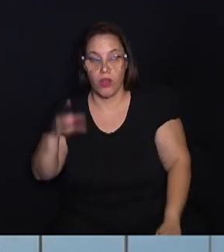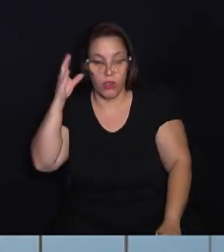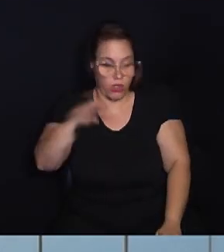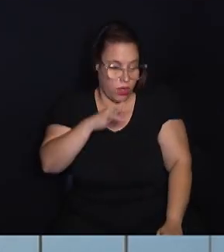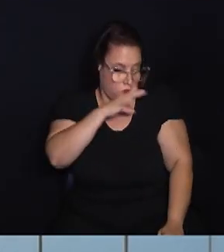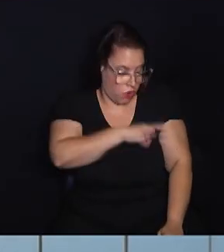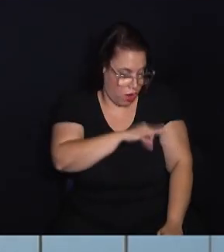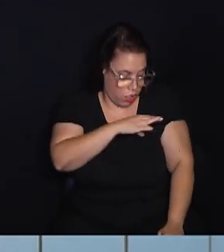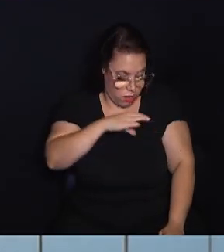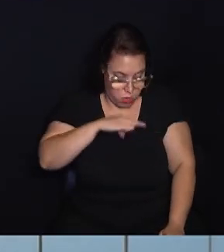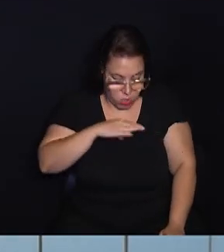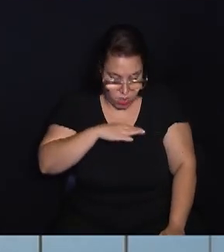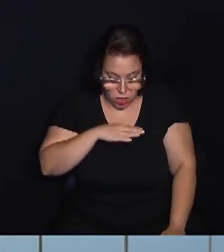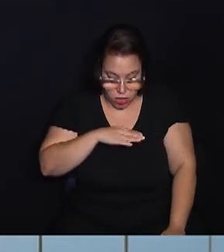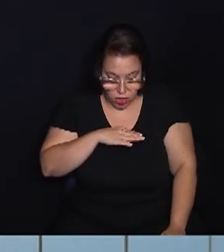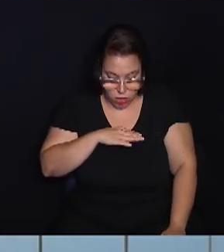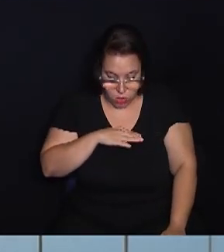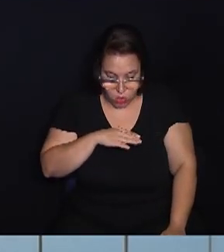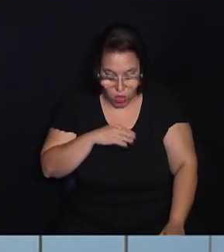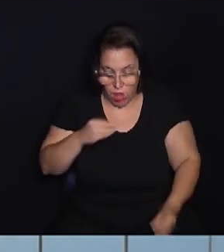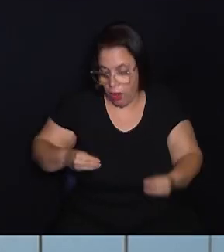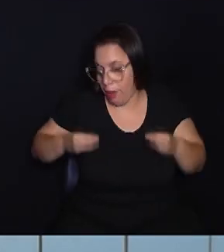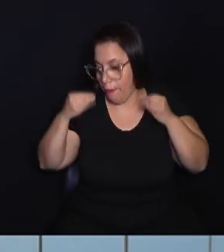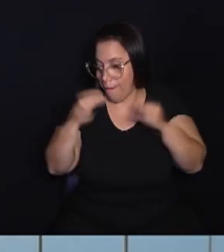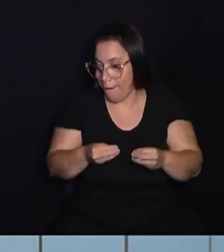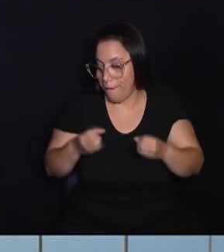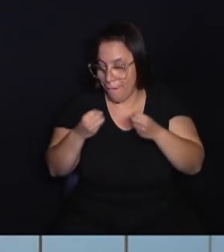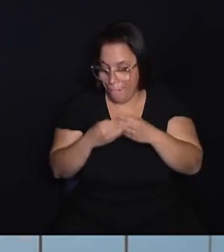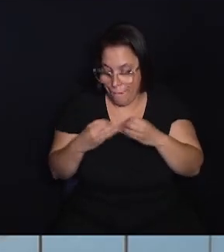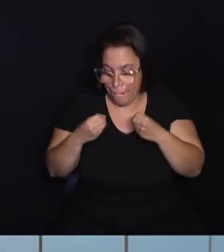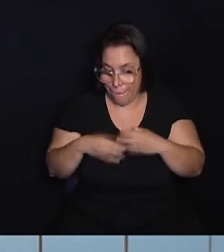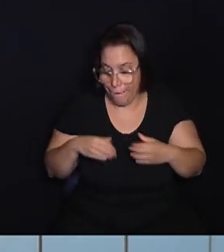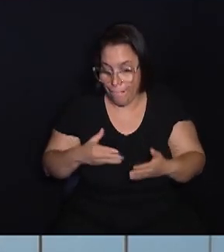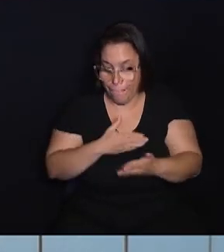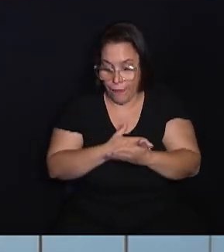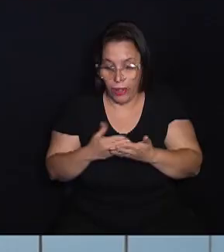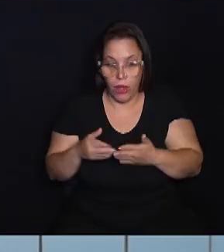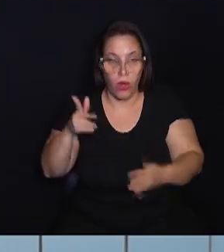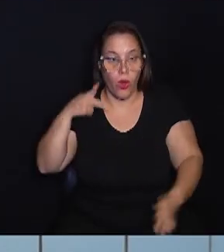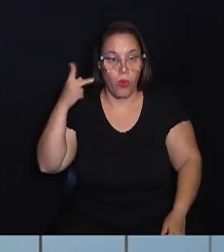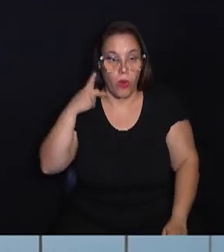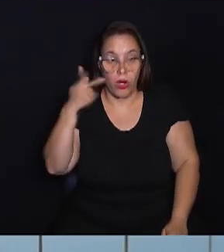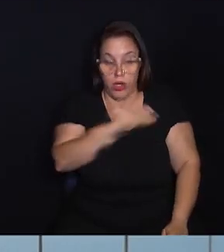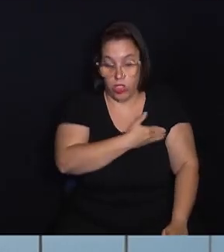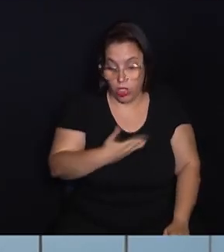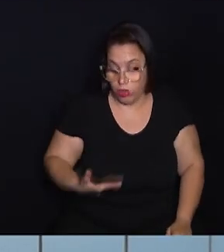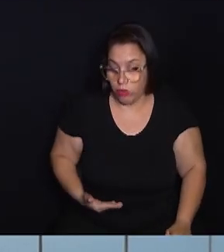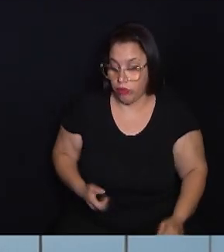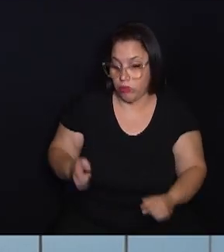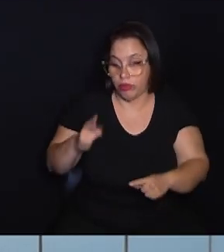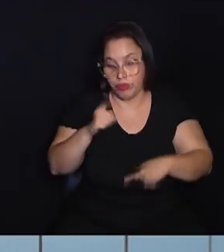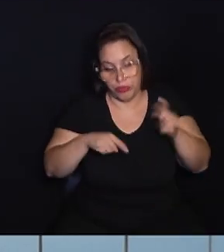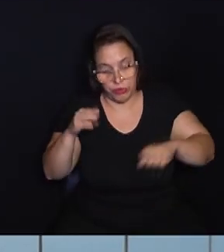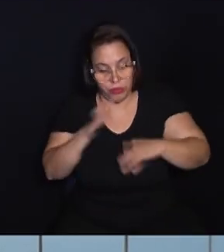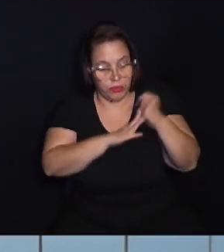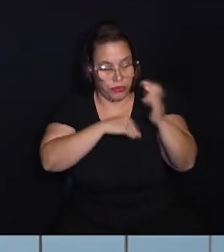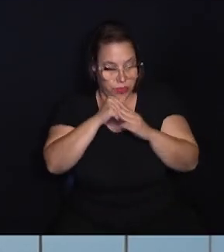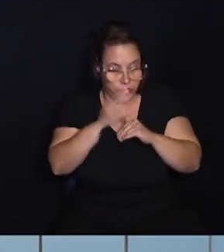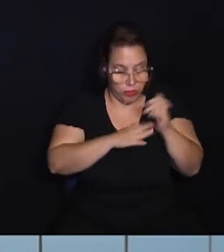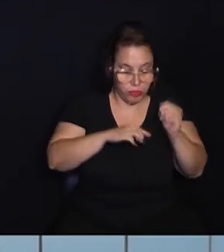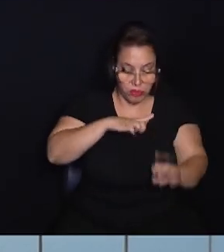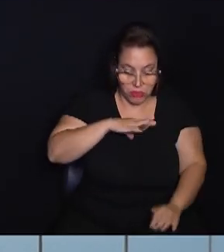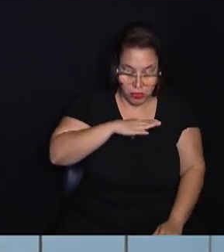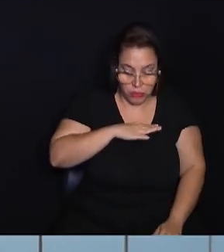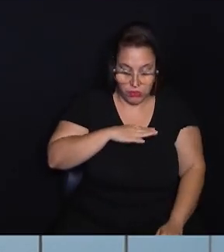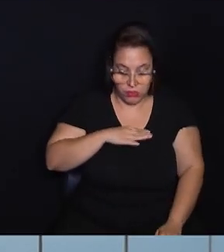né? Dotando-os de informação para que assim, eles possam aprimorar as políticas públicas das várias áreas do município. Então,